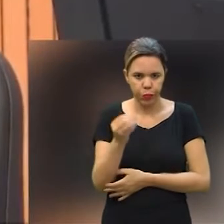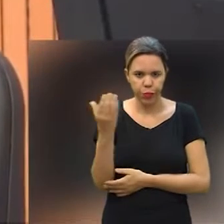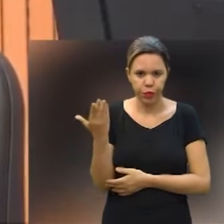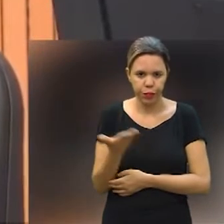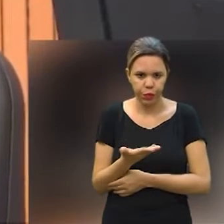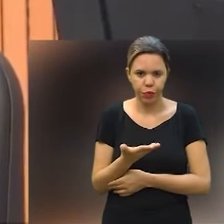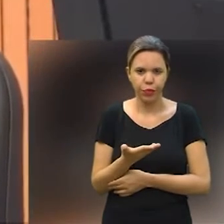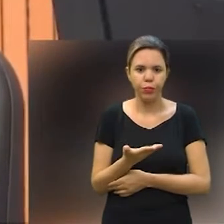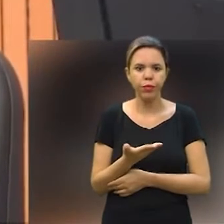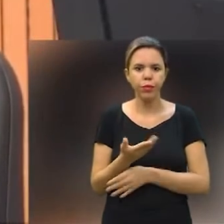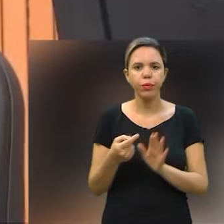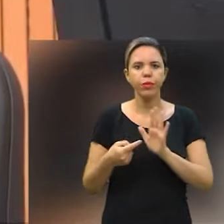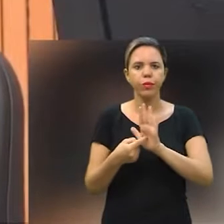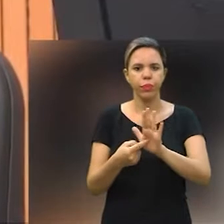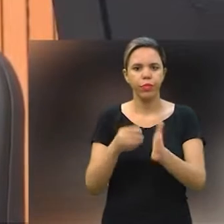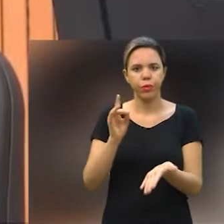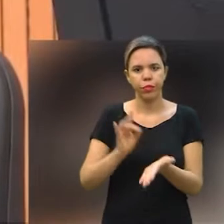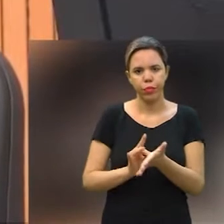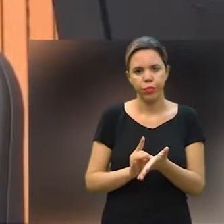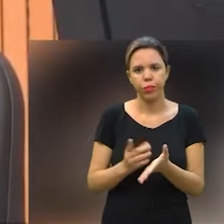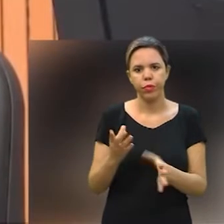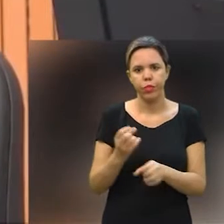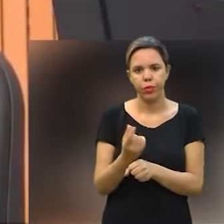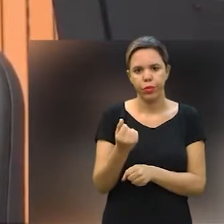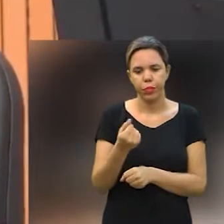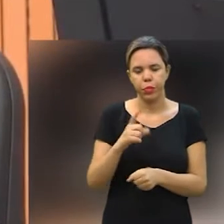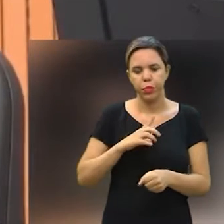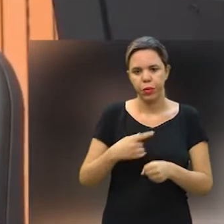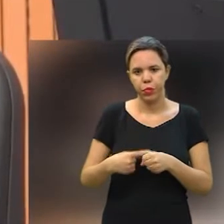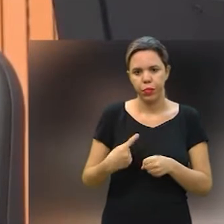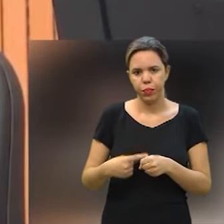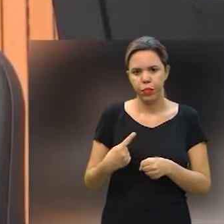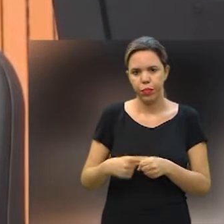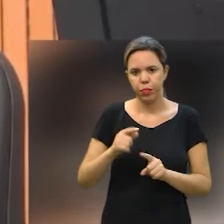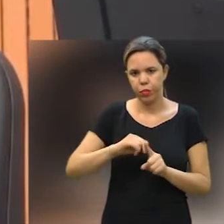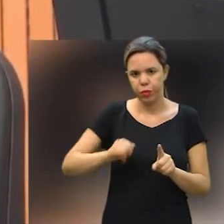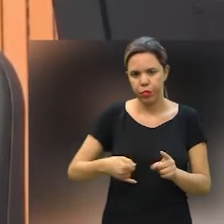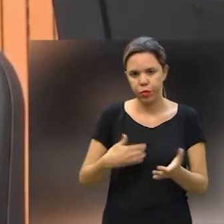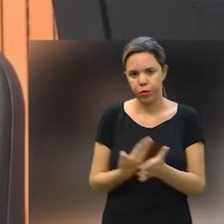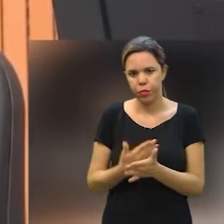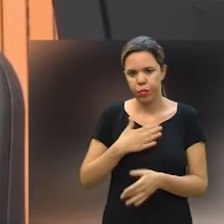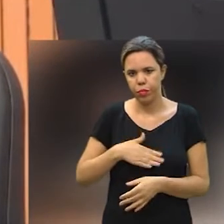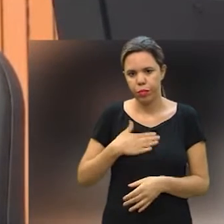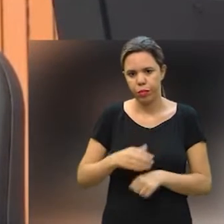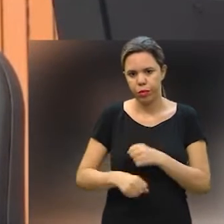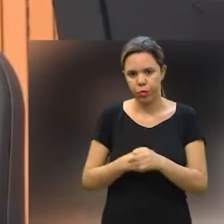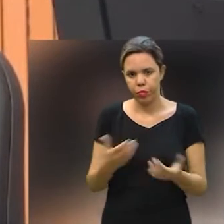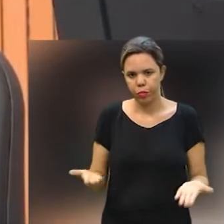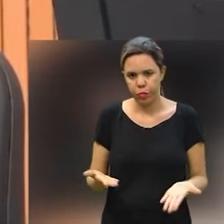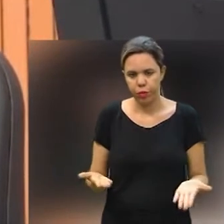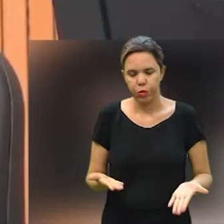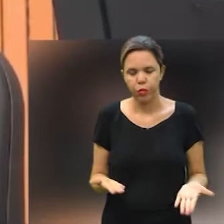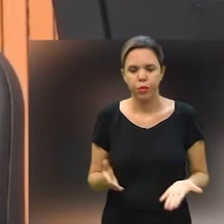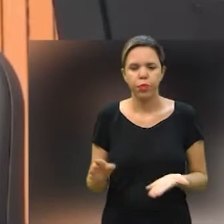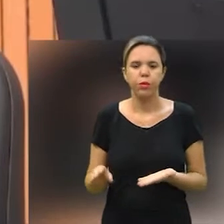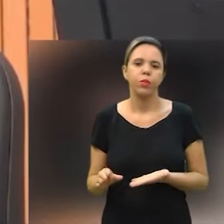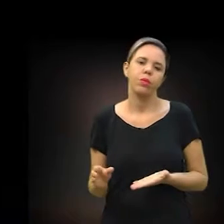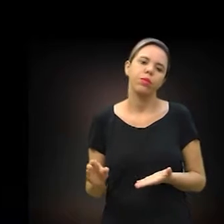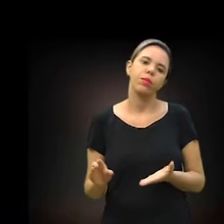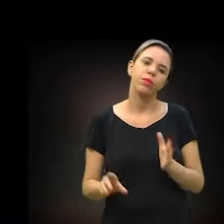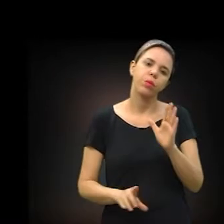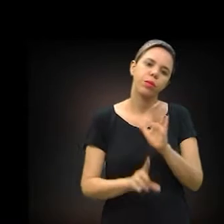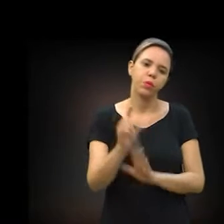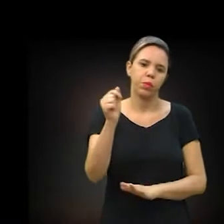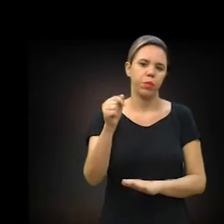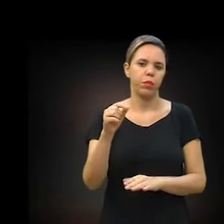Orçamento, João Carlos da Silva, mostrou a realidade financeira do município de janeiro a agosto deste ano. As